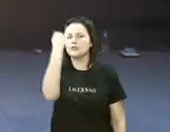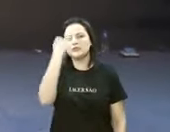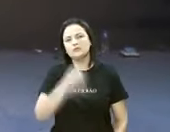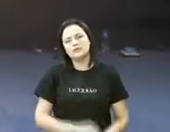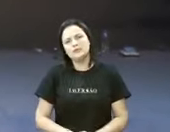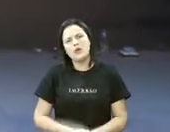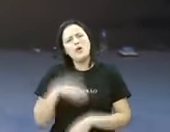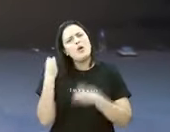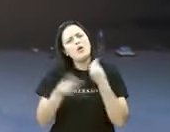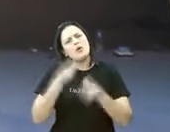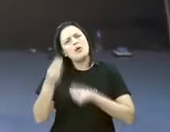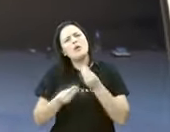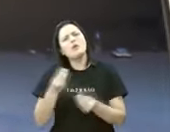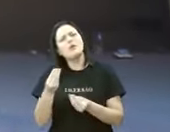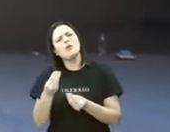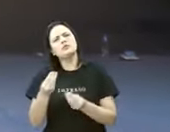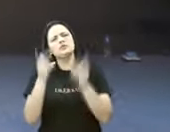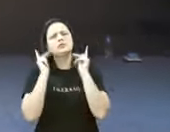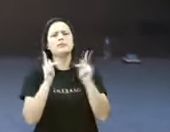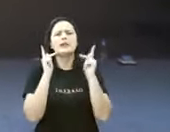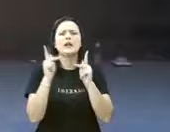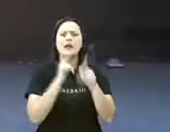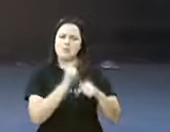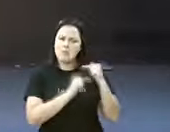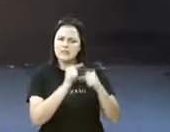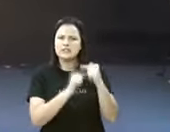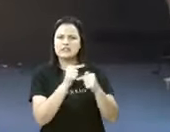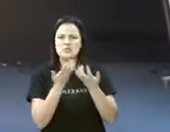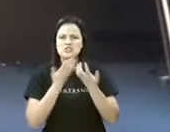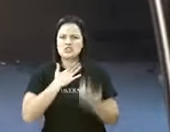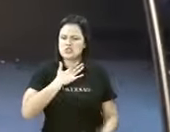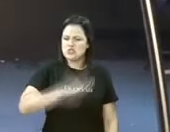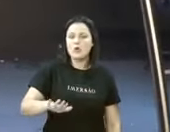Como que prega isso para uma geração que não gosta de ser exigida?